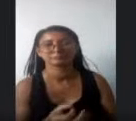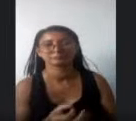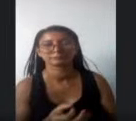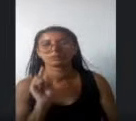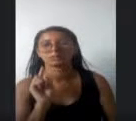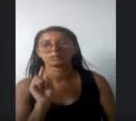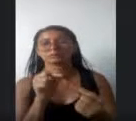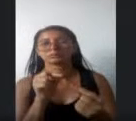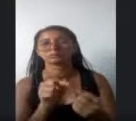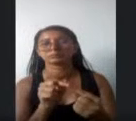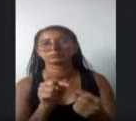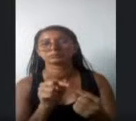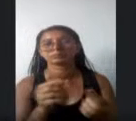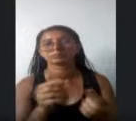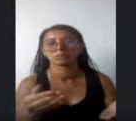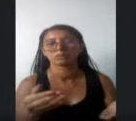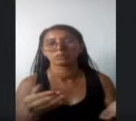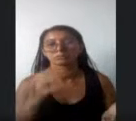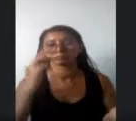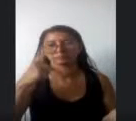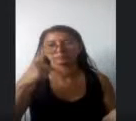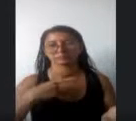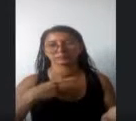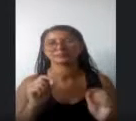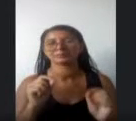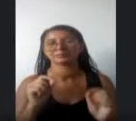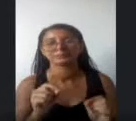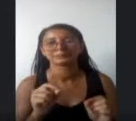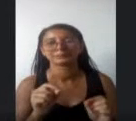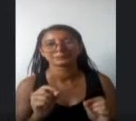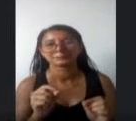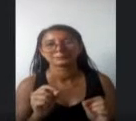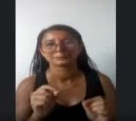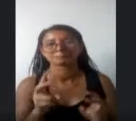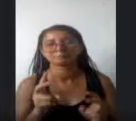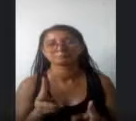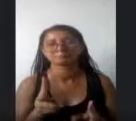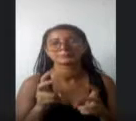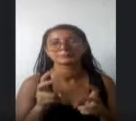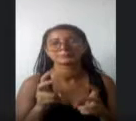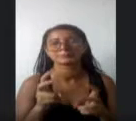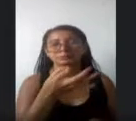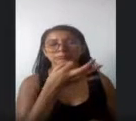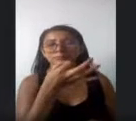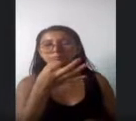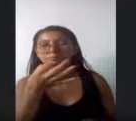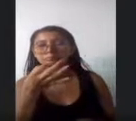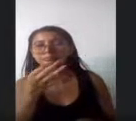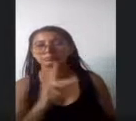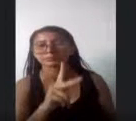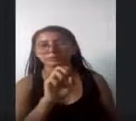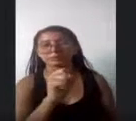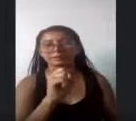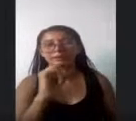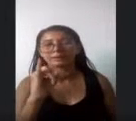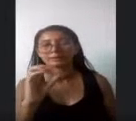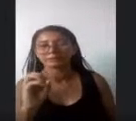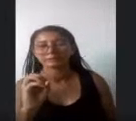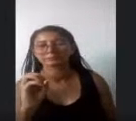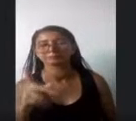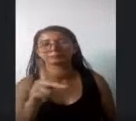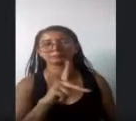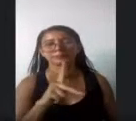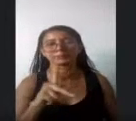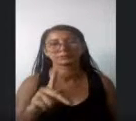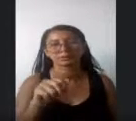hoje, pessoal, era justamente esperar a fala de todos, de Kécio, da professora Ana Cristina, para